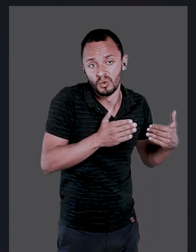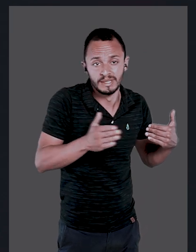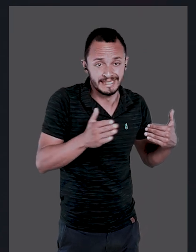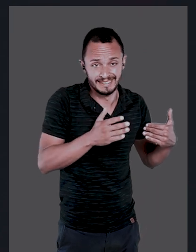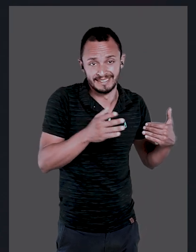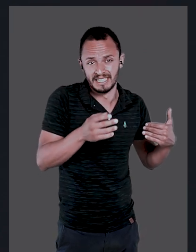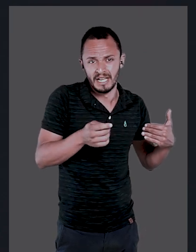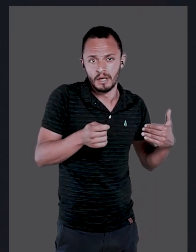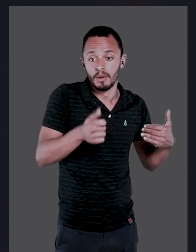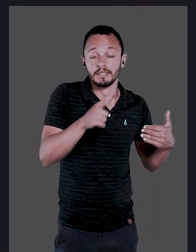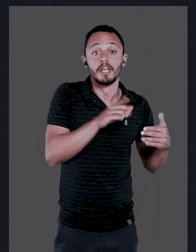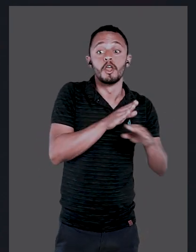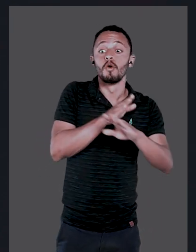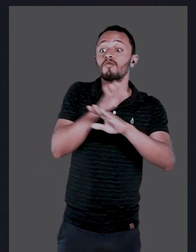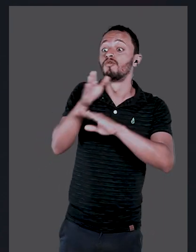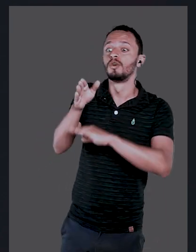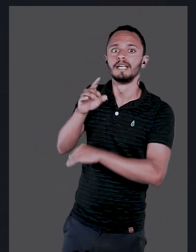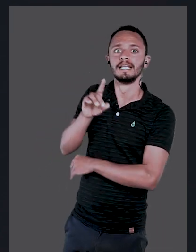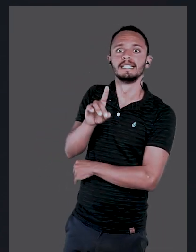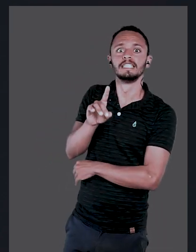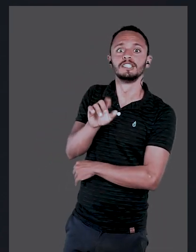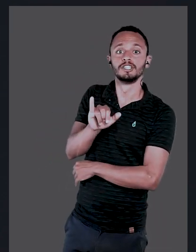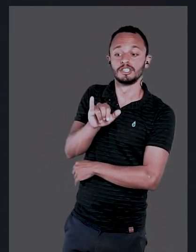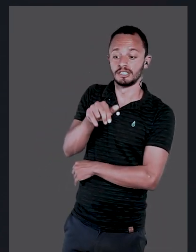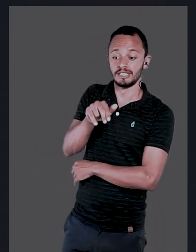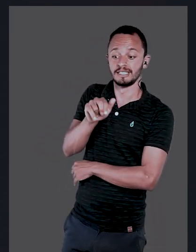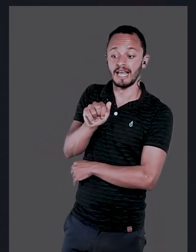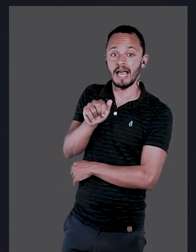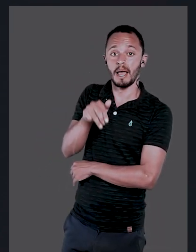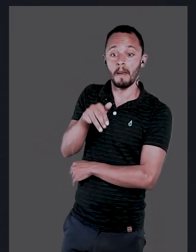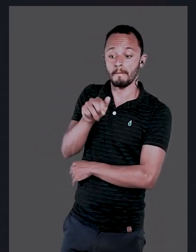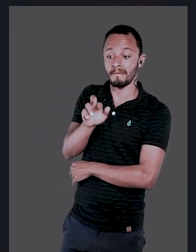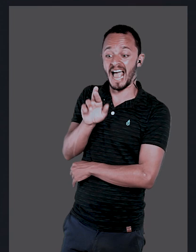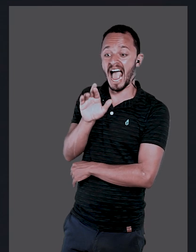vamos exigindo algumas coisas que são assim quase... Eu lembro-me de estar na